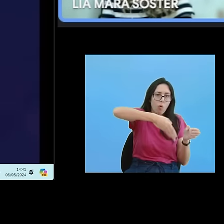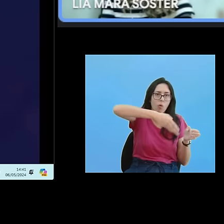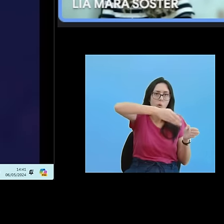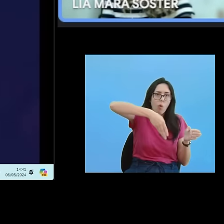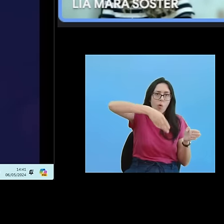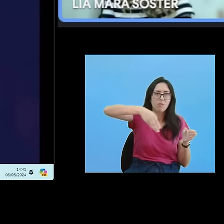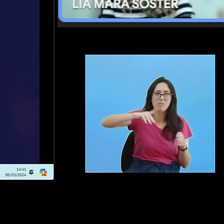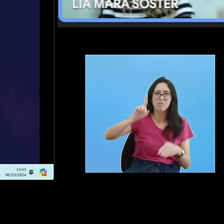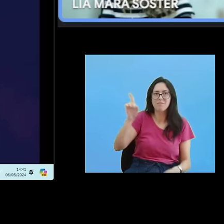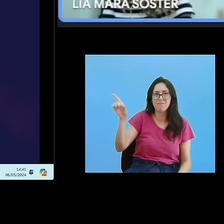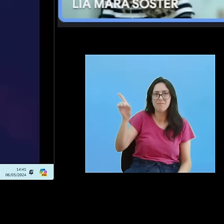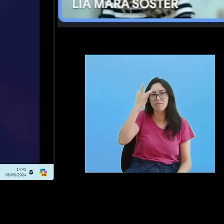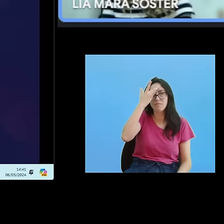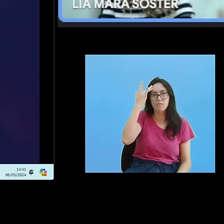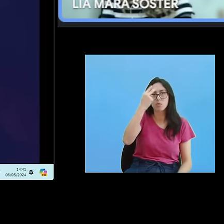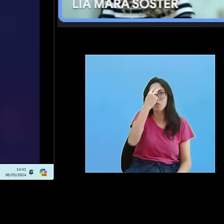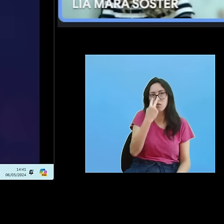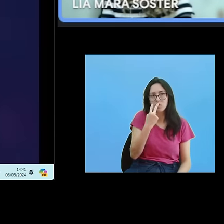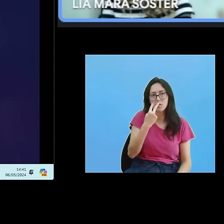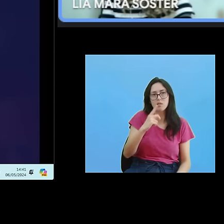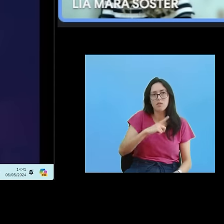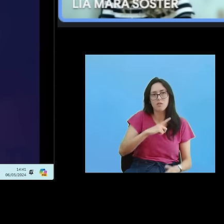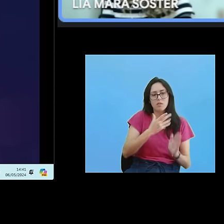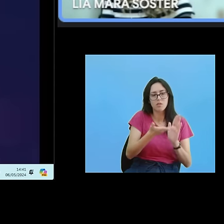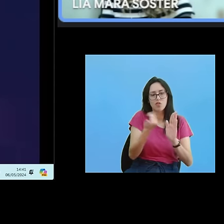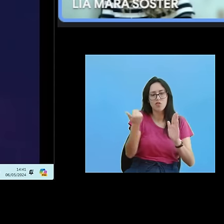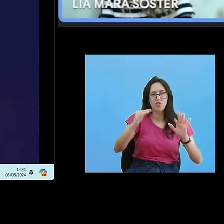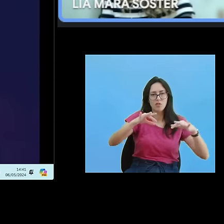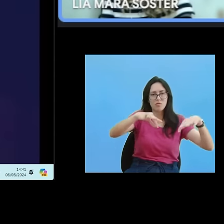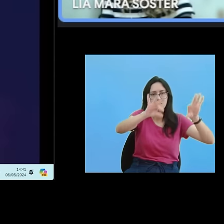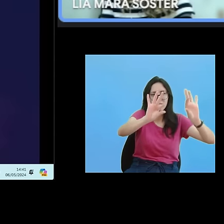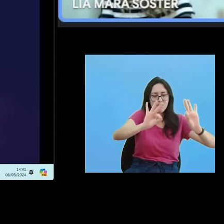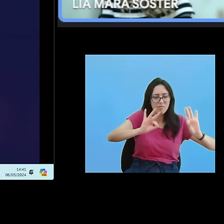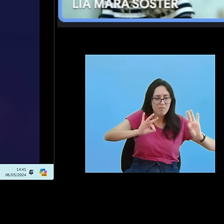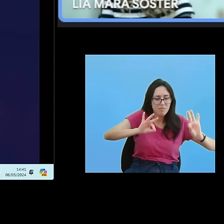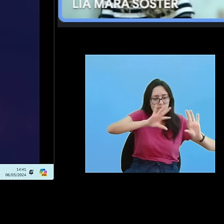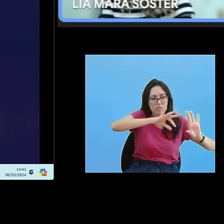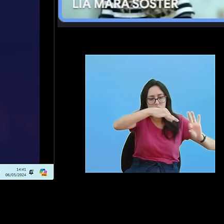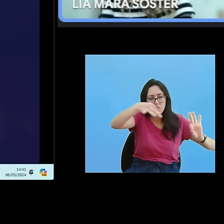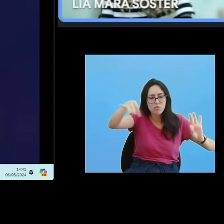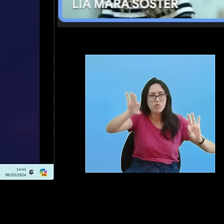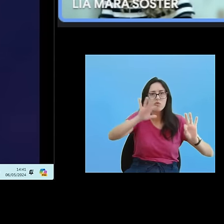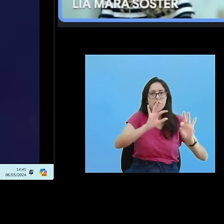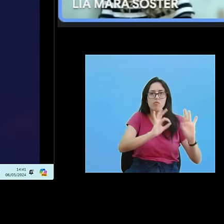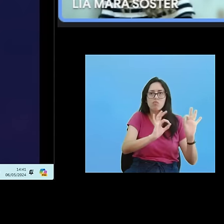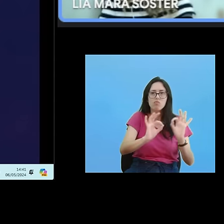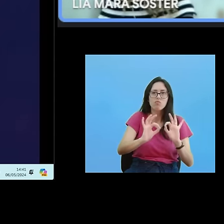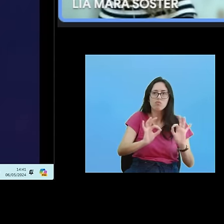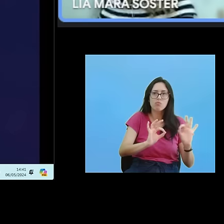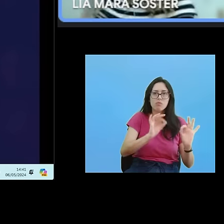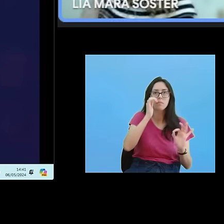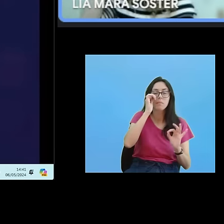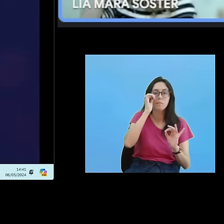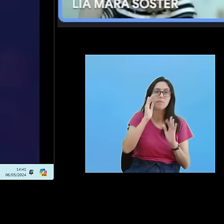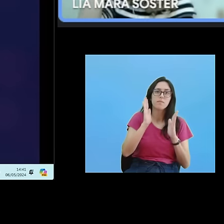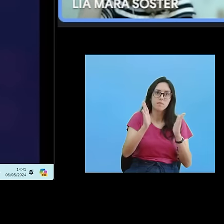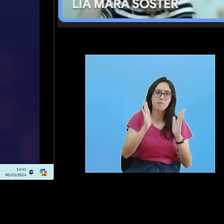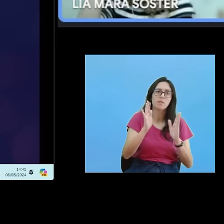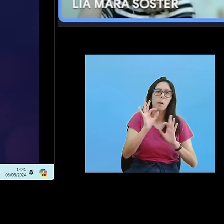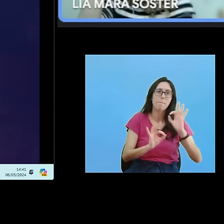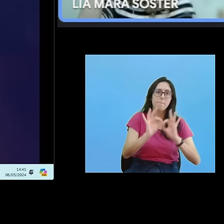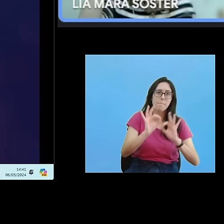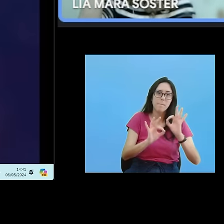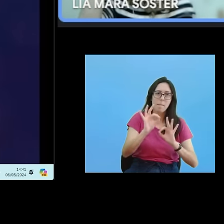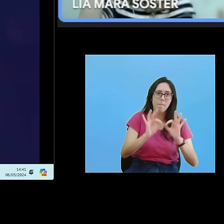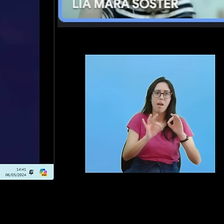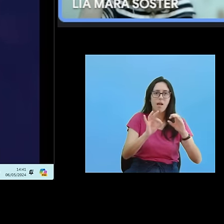que é a pessoa cega, já está removendo, né, a proteção ali do bolo. Começando então a preparar os